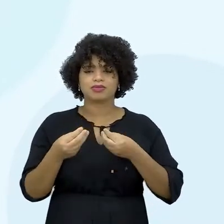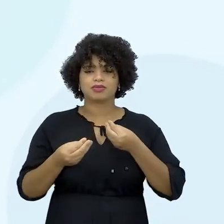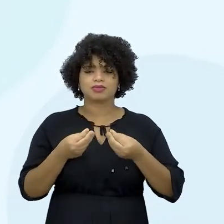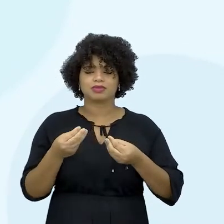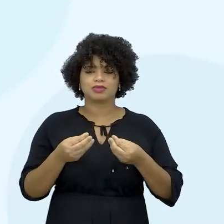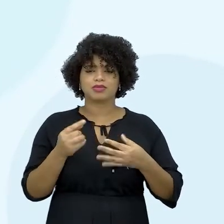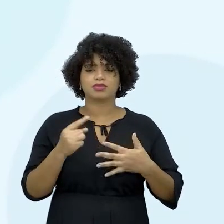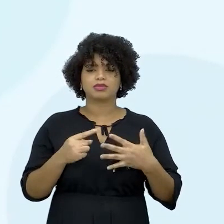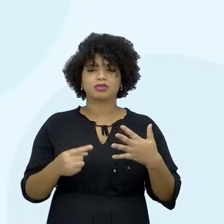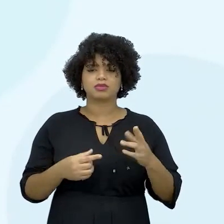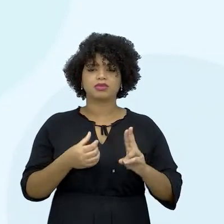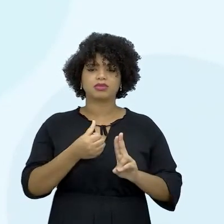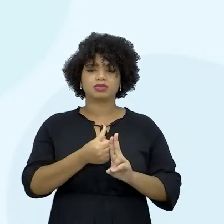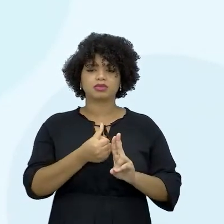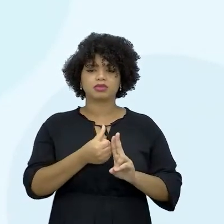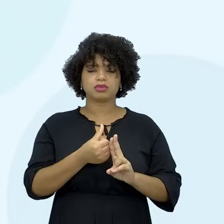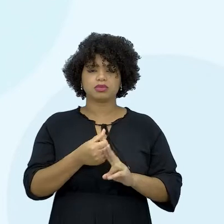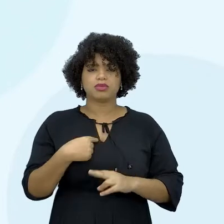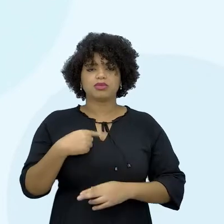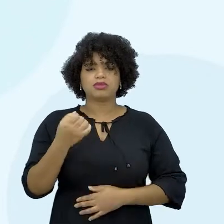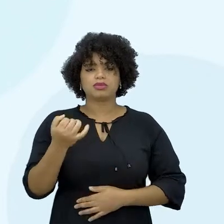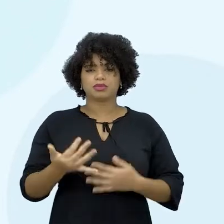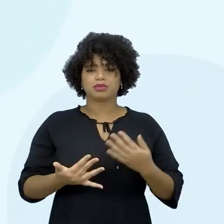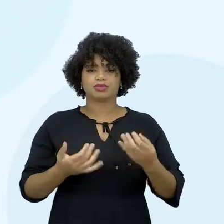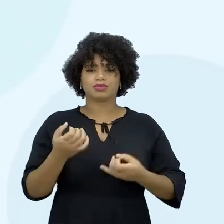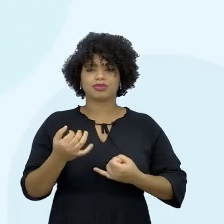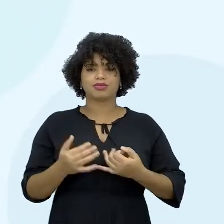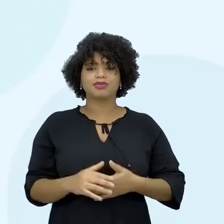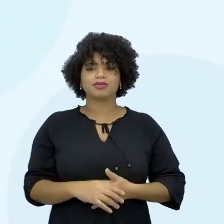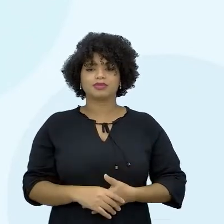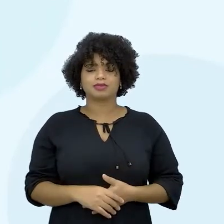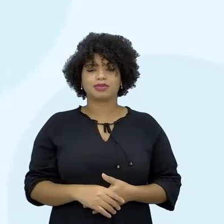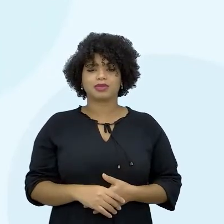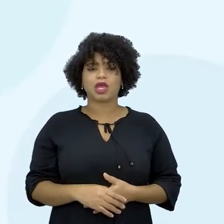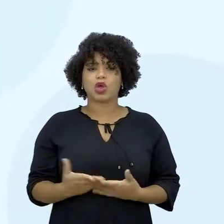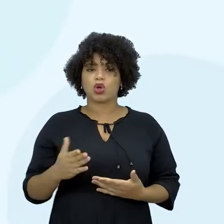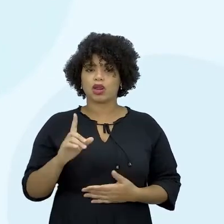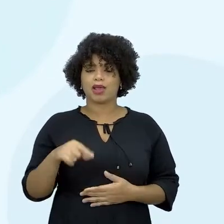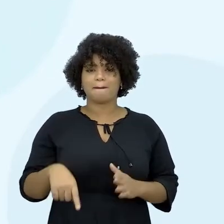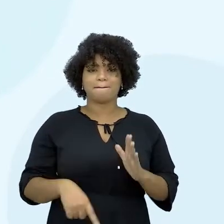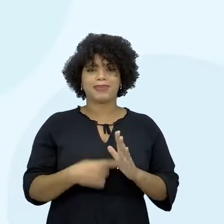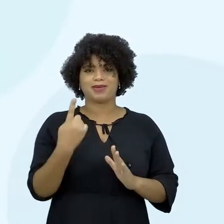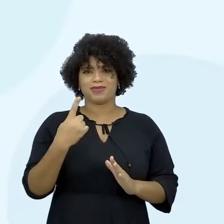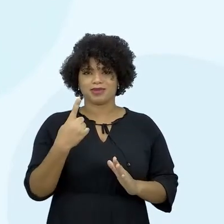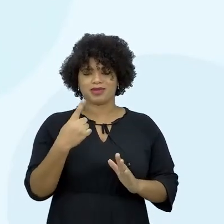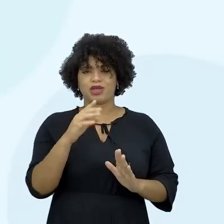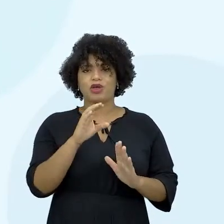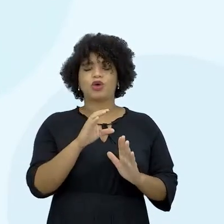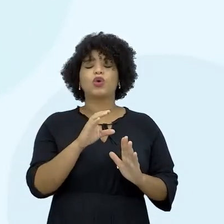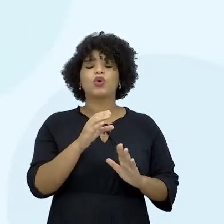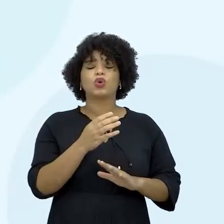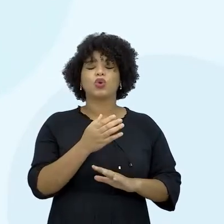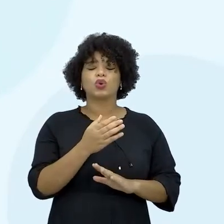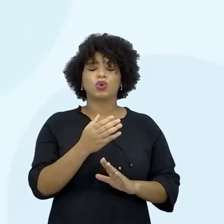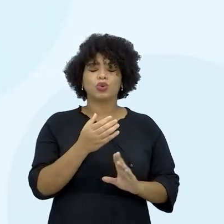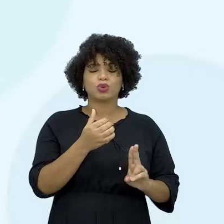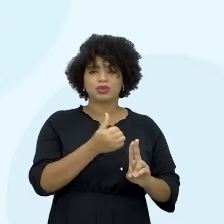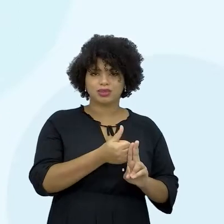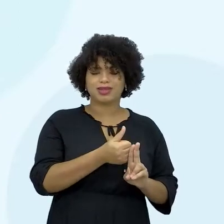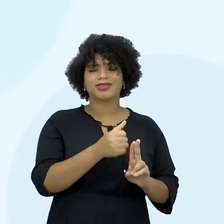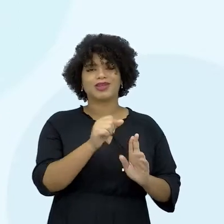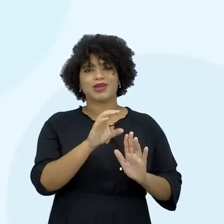os eixos estruturantes, né? Porque eu disse o seguinte, ó. Estamos na primeira unidade curricular, que é a unidade No Mundo Tudo